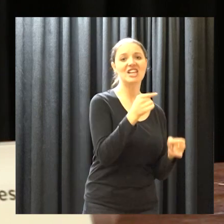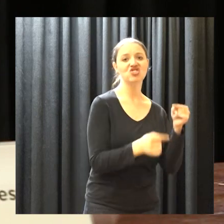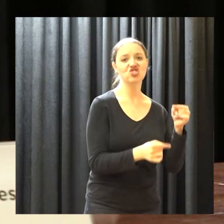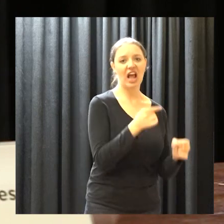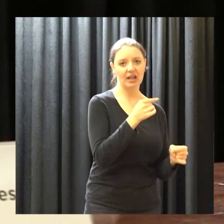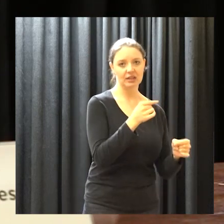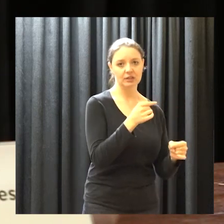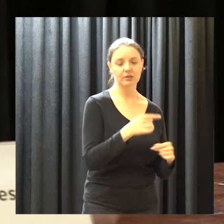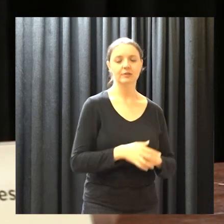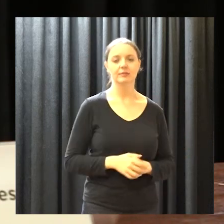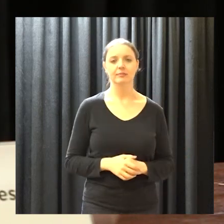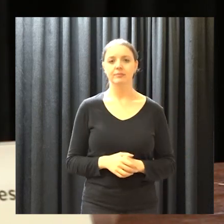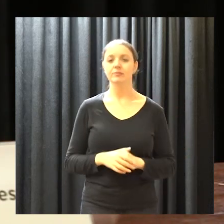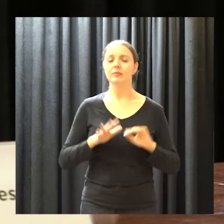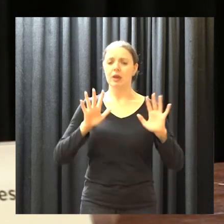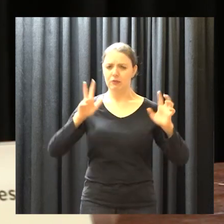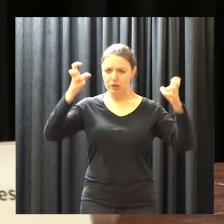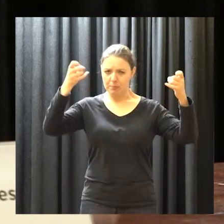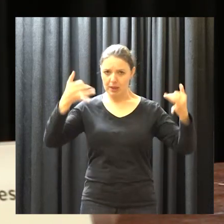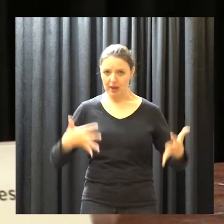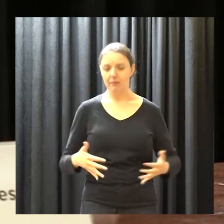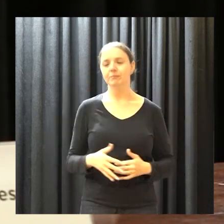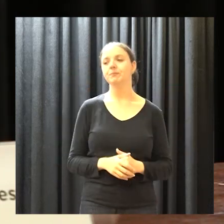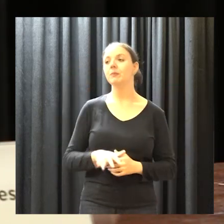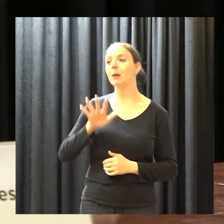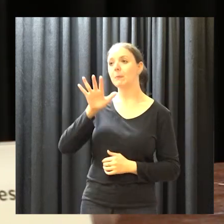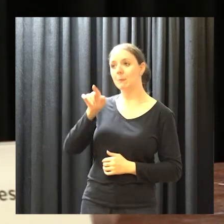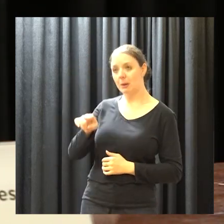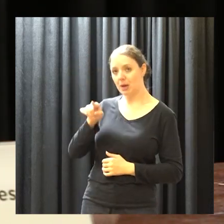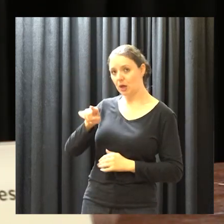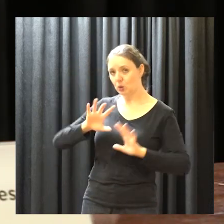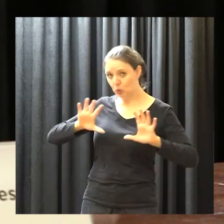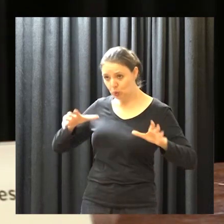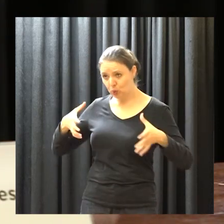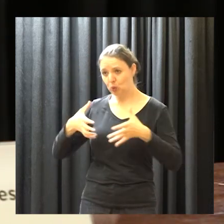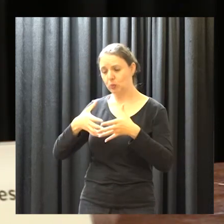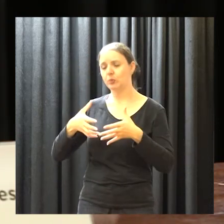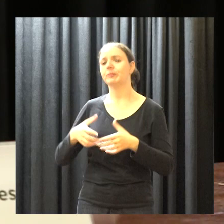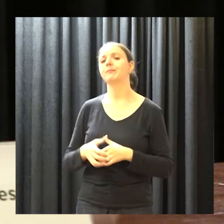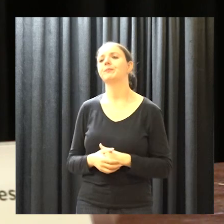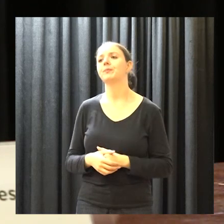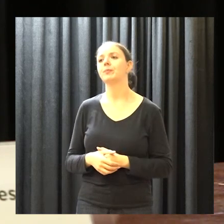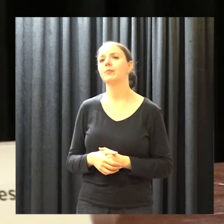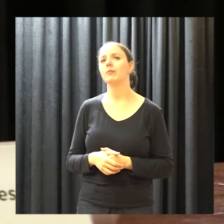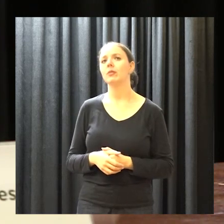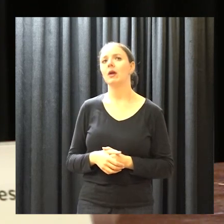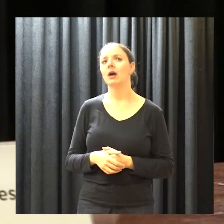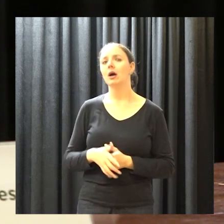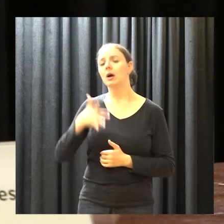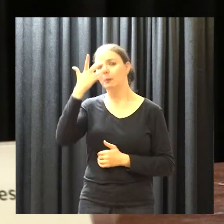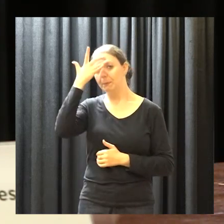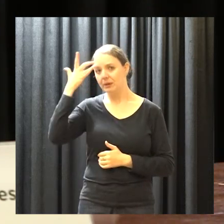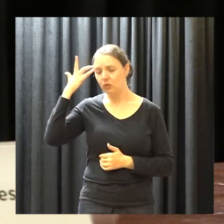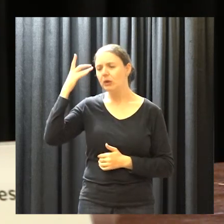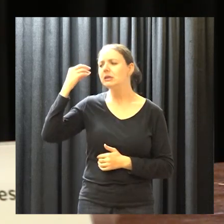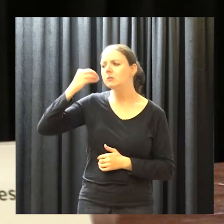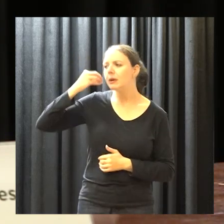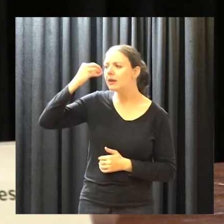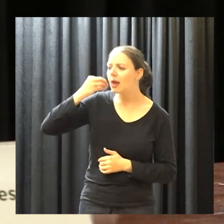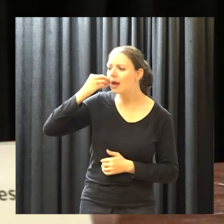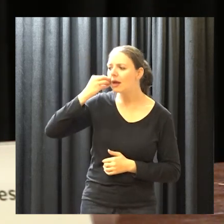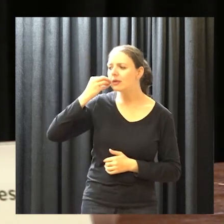se refere àquelas pessoas que, embora tenham a experiência vivida de serem pessoas com